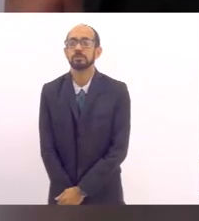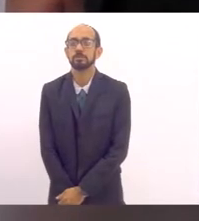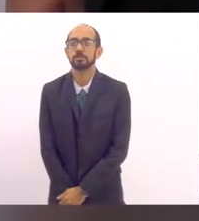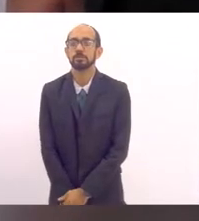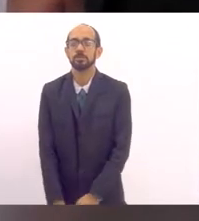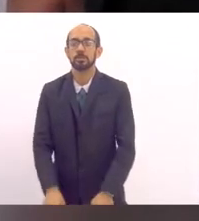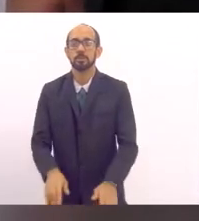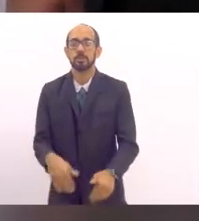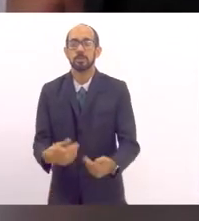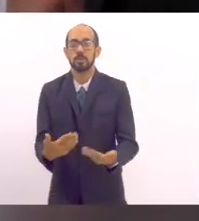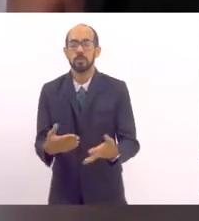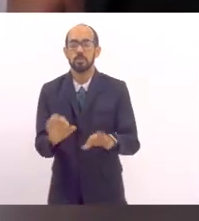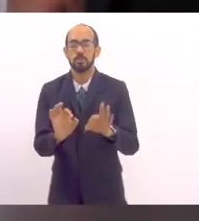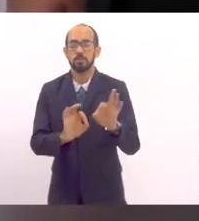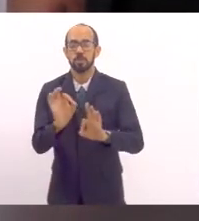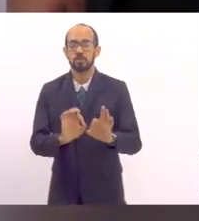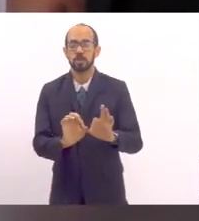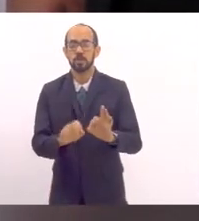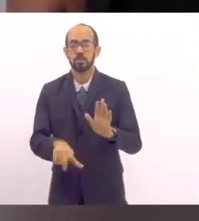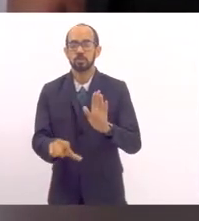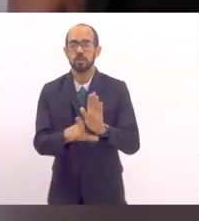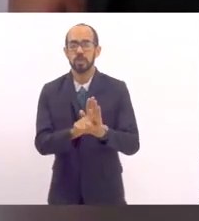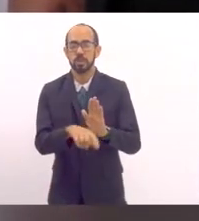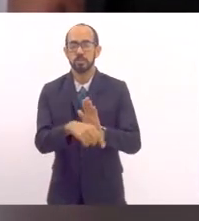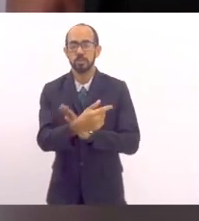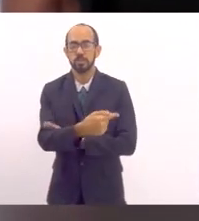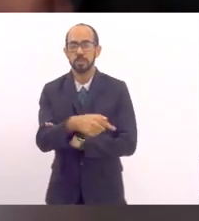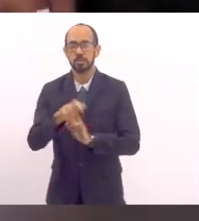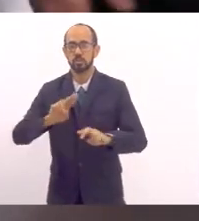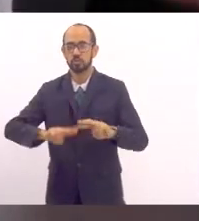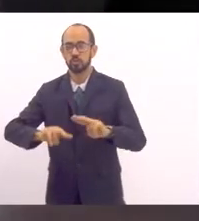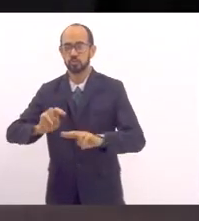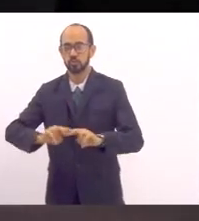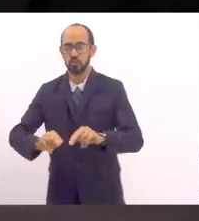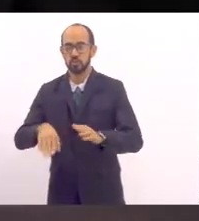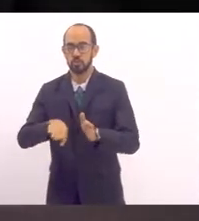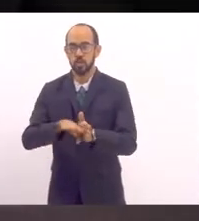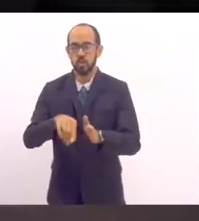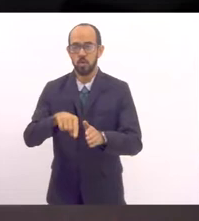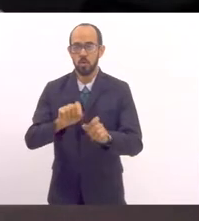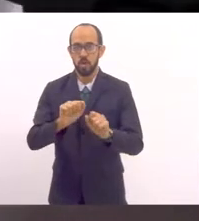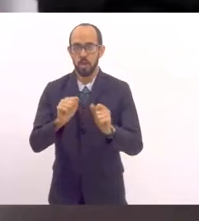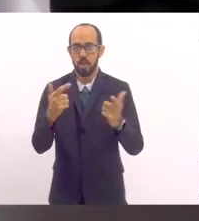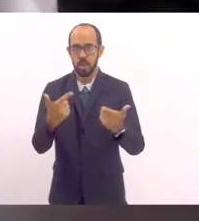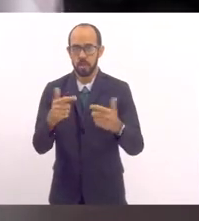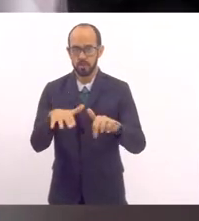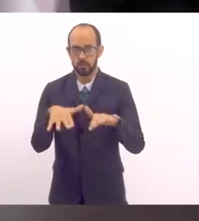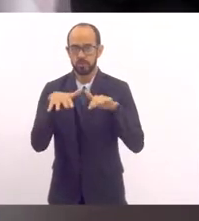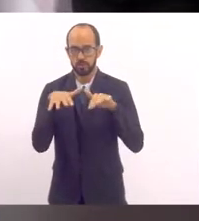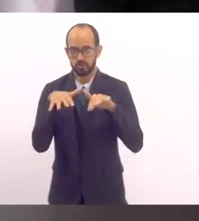Quando o projeto de lei, no dia 7 de junho, chegou para a discussão no plenário da Alerj,